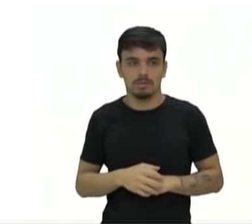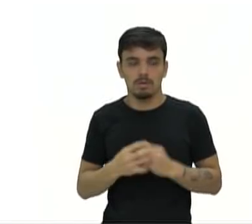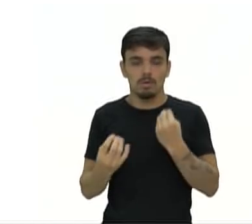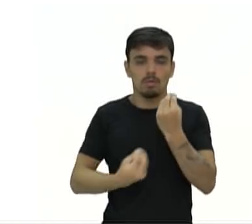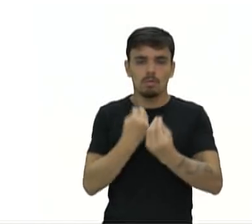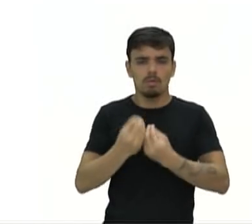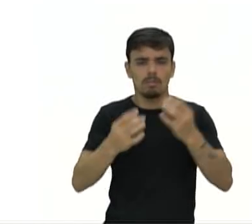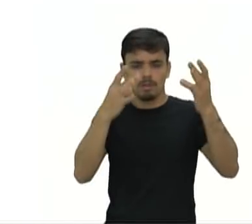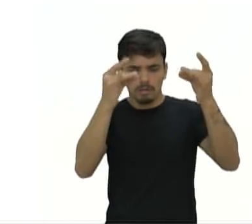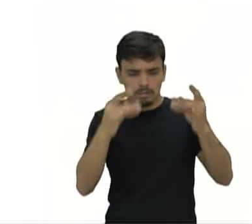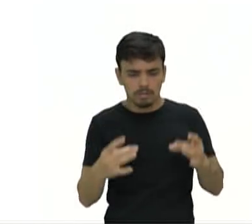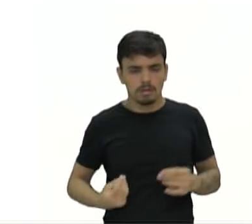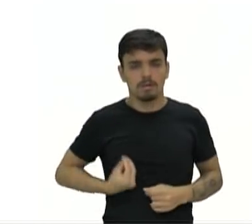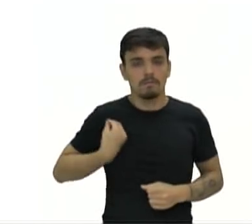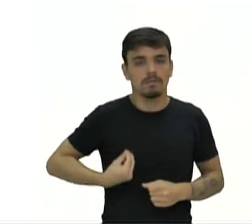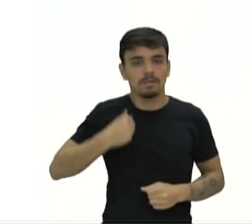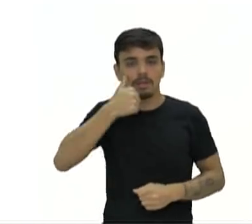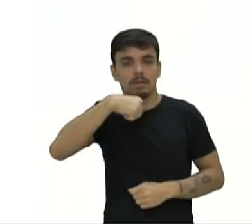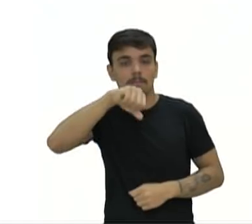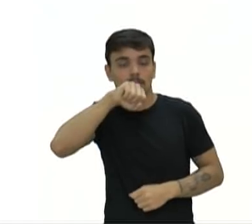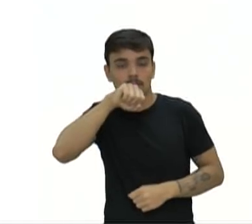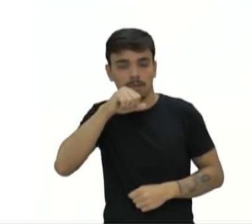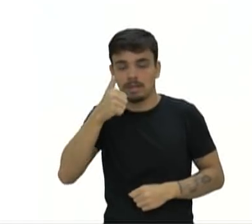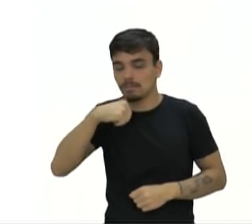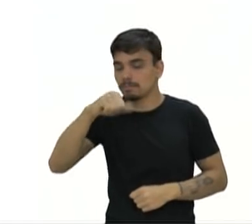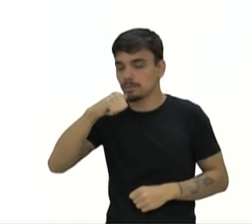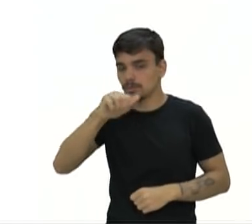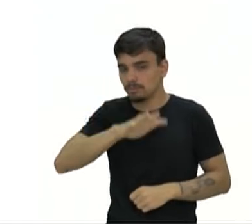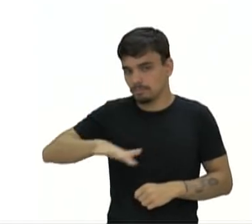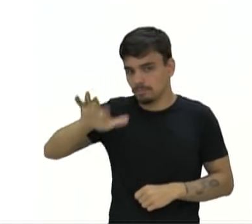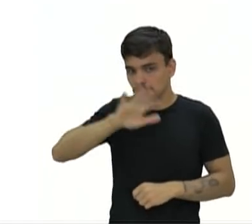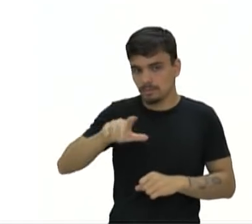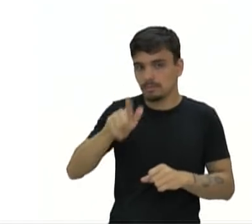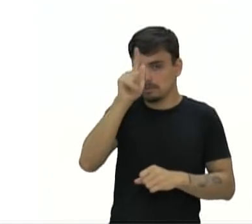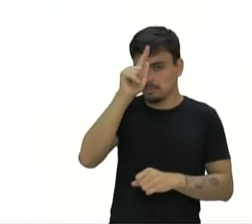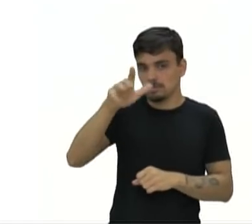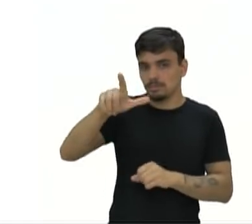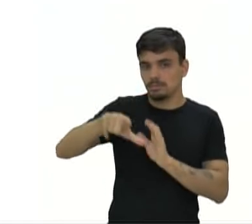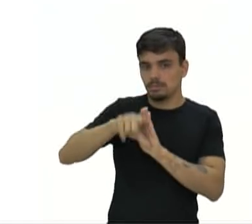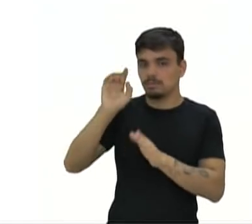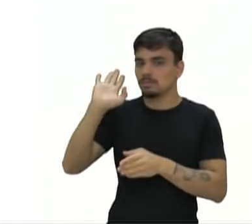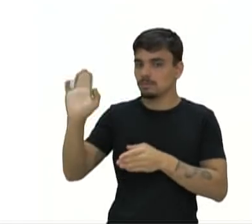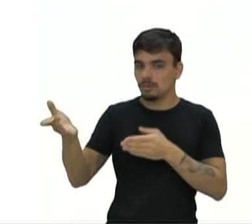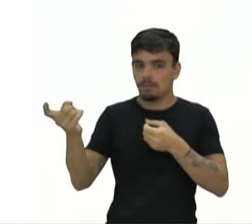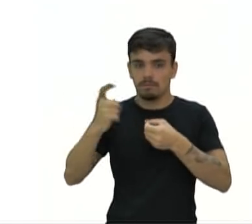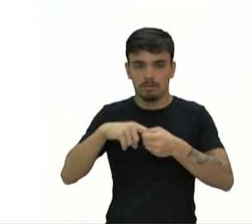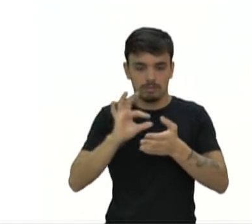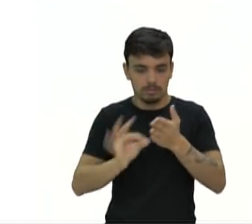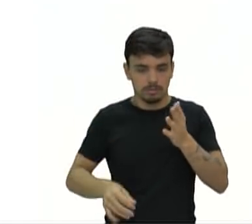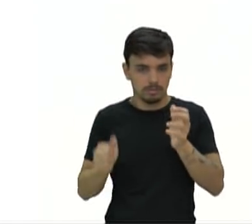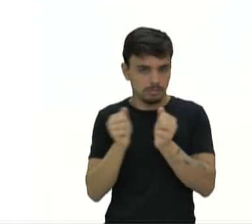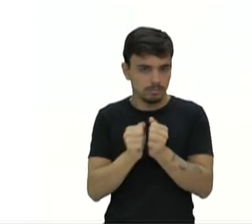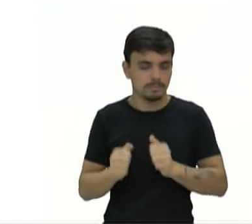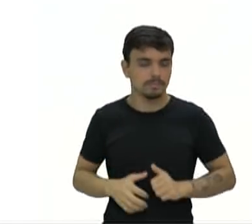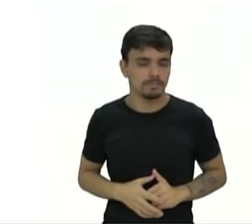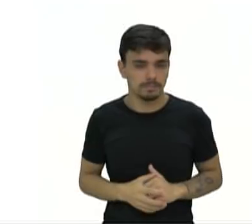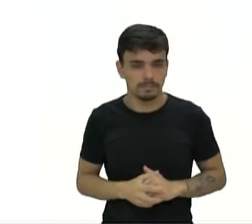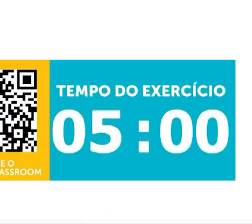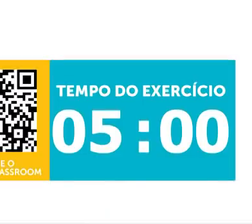ser definido a vida das mulheres na Grécia Antiga? Lembra lá do Gineceu? Daqui a pouquinho nós voltamos. Conhecemos junto.